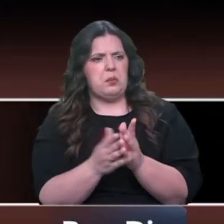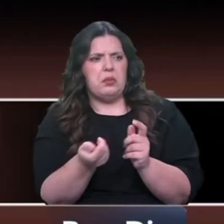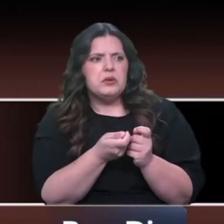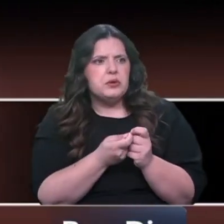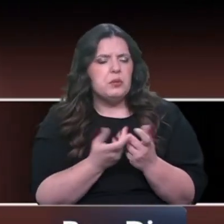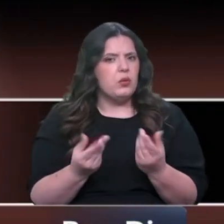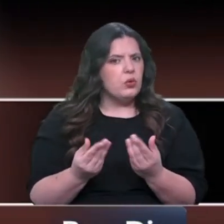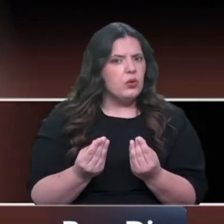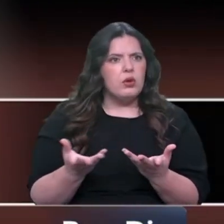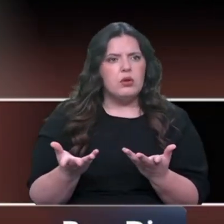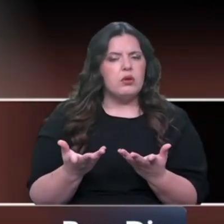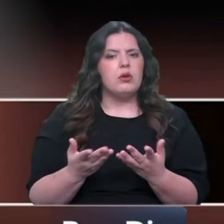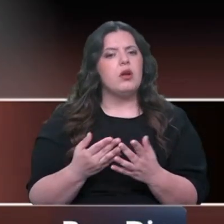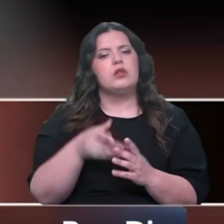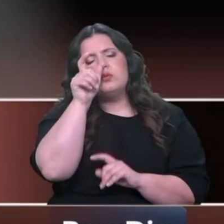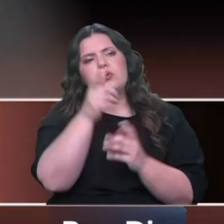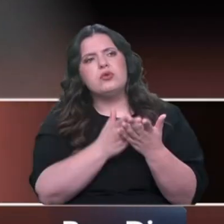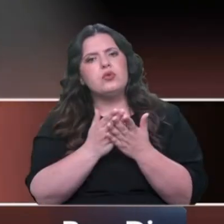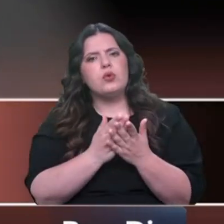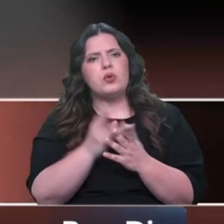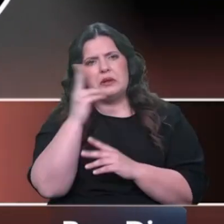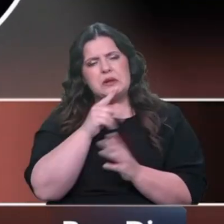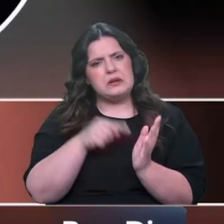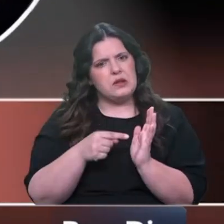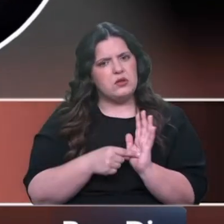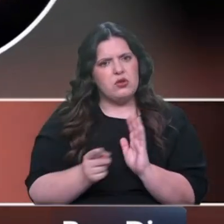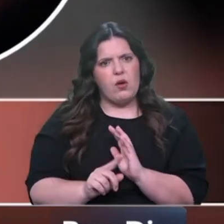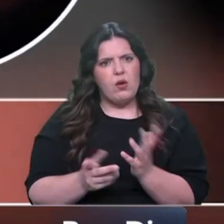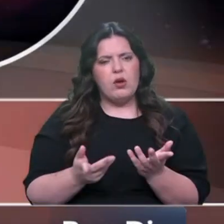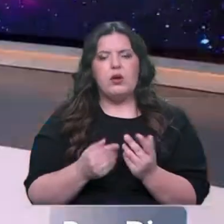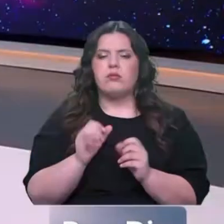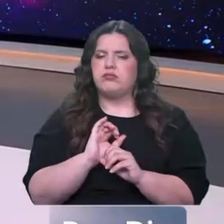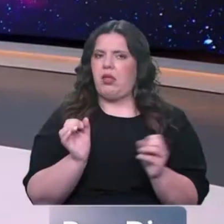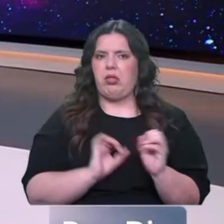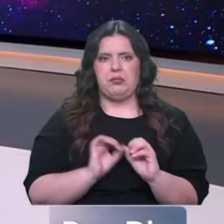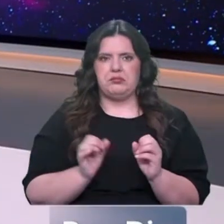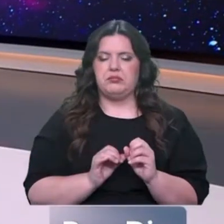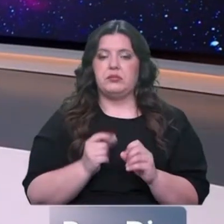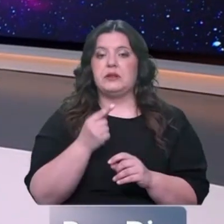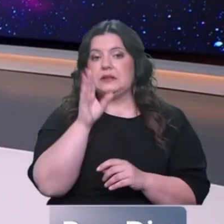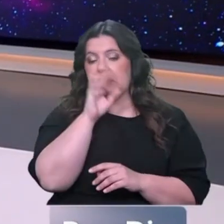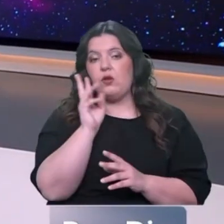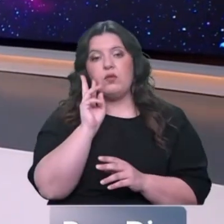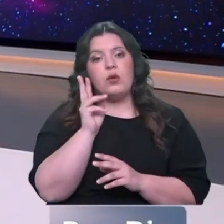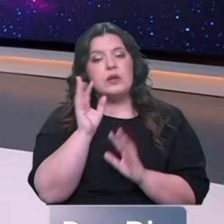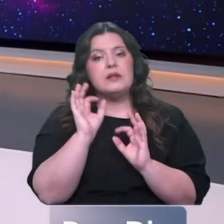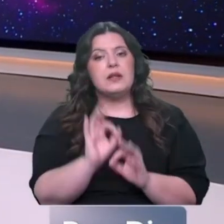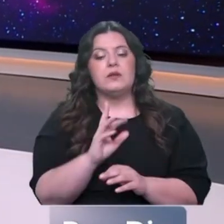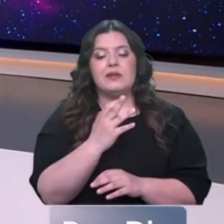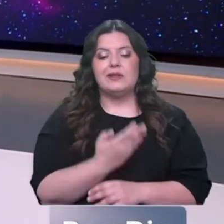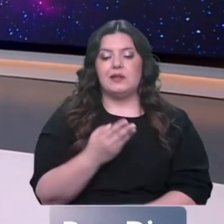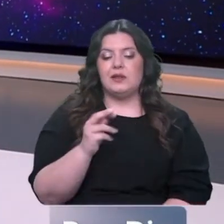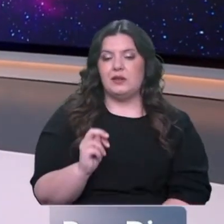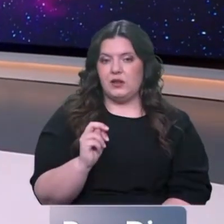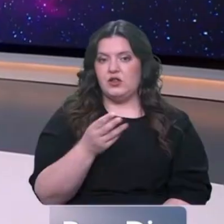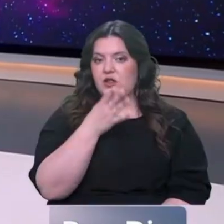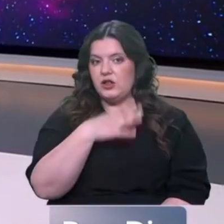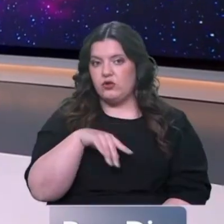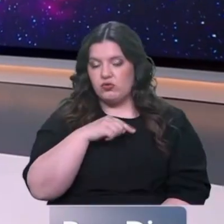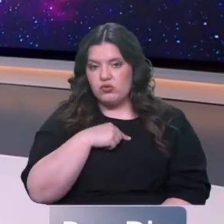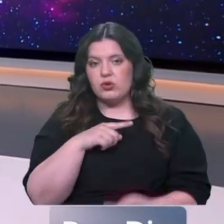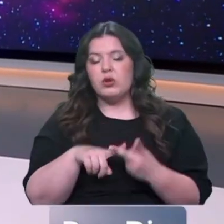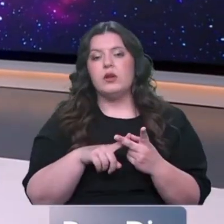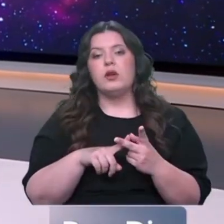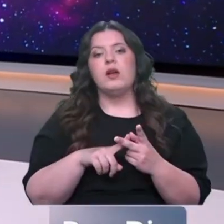próximo. Os astrónomos não estão a ser demasiado exigentes. Não, absolutamente nada. É que se o valor certo for 73, Jorge, diz-nos que